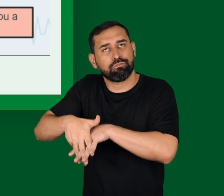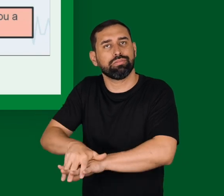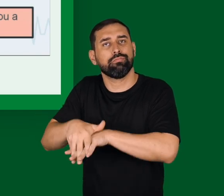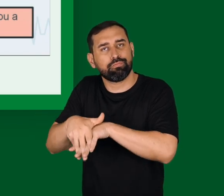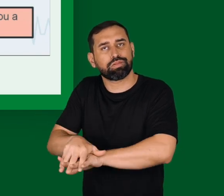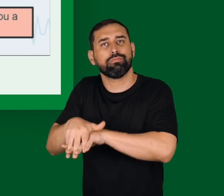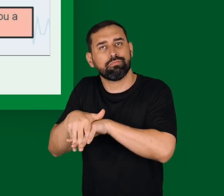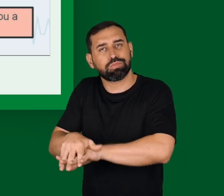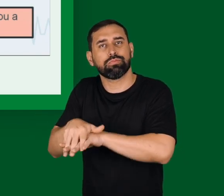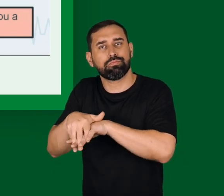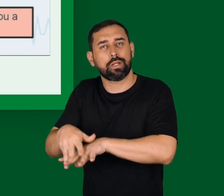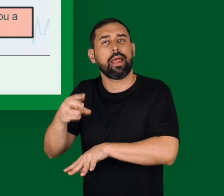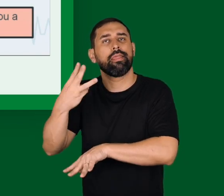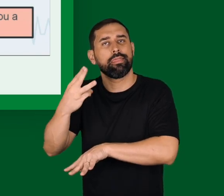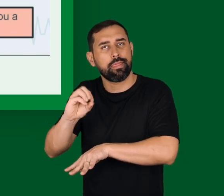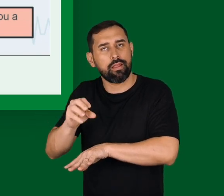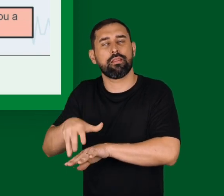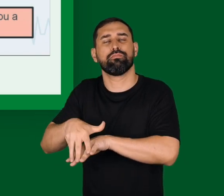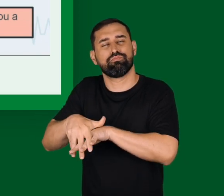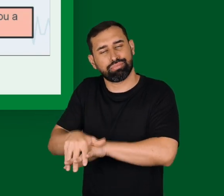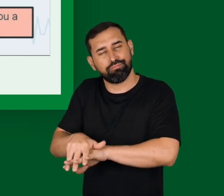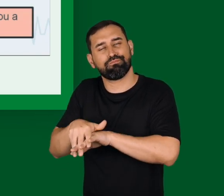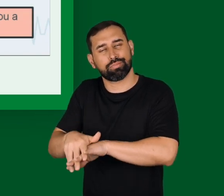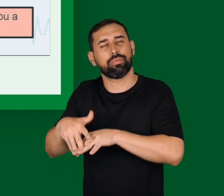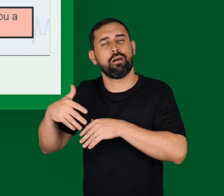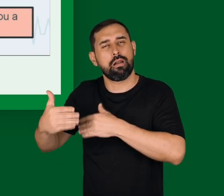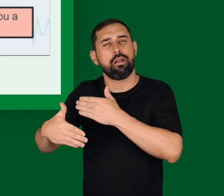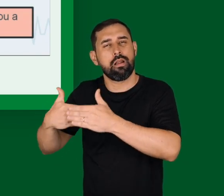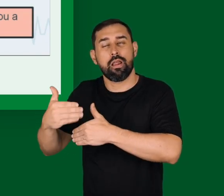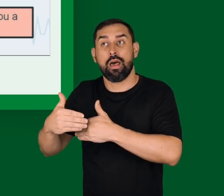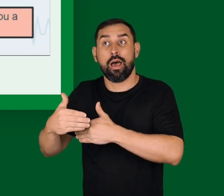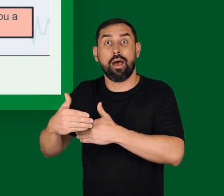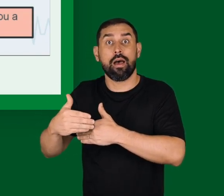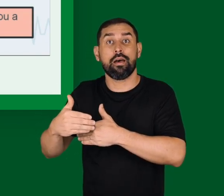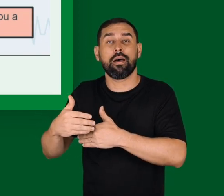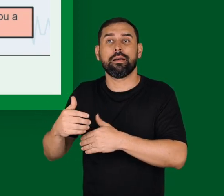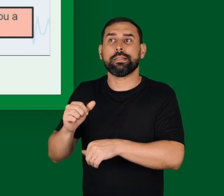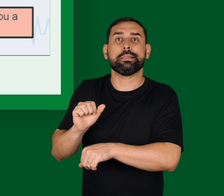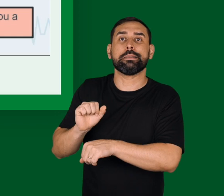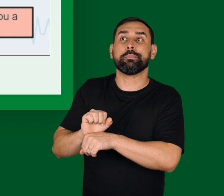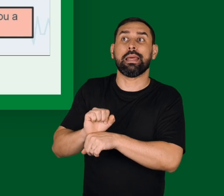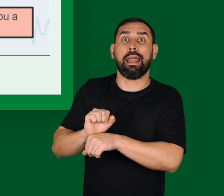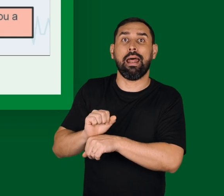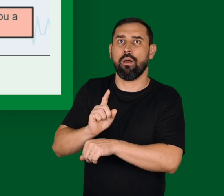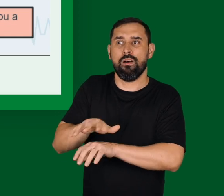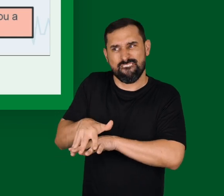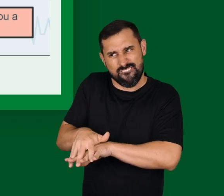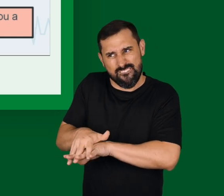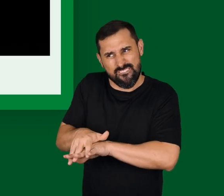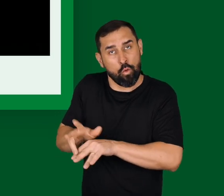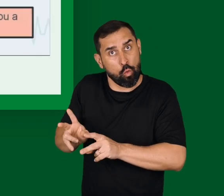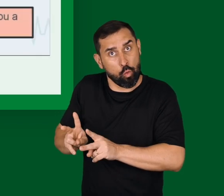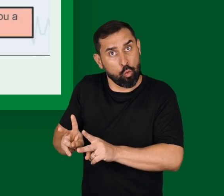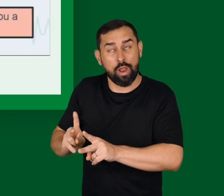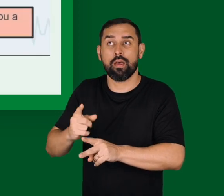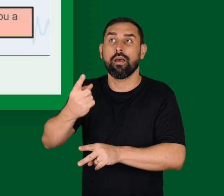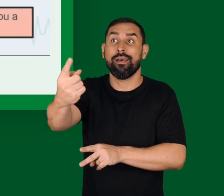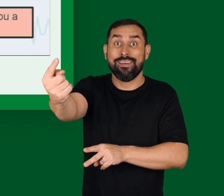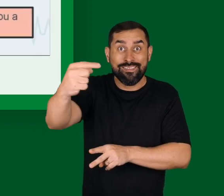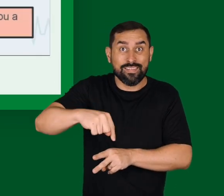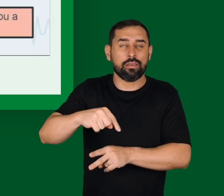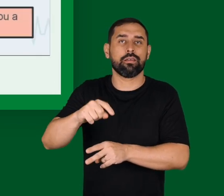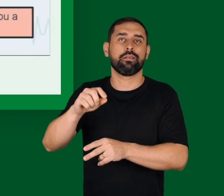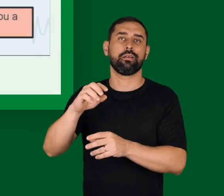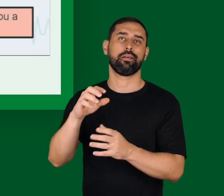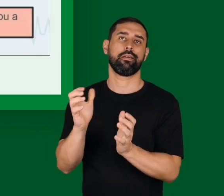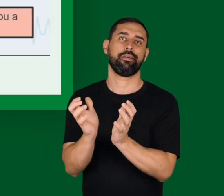chocável, a gente tem que manter as compressões e a ventilação. E vai repetindo o processo a cada 30 compressões até